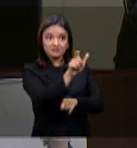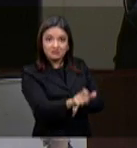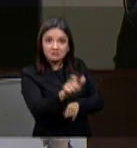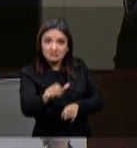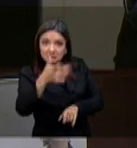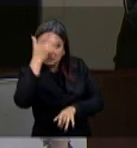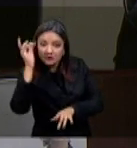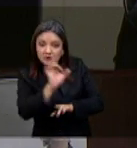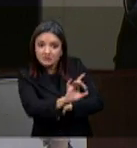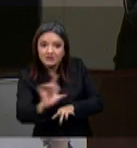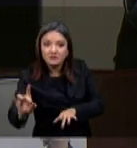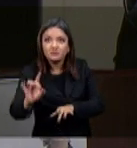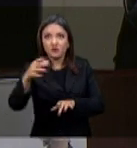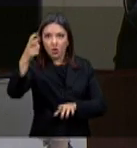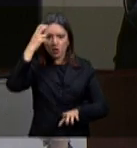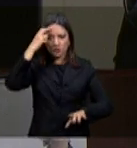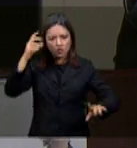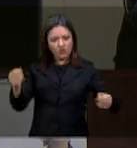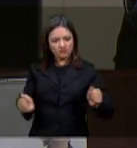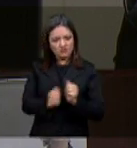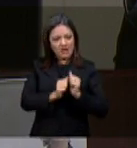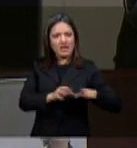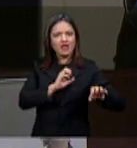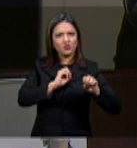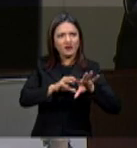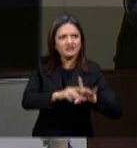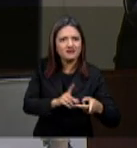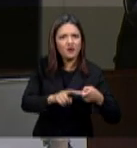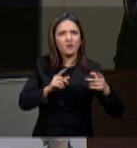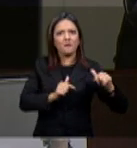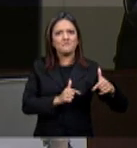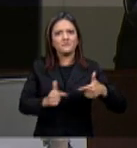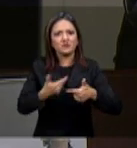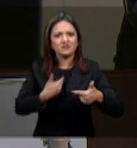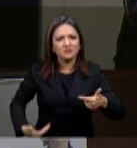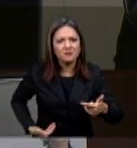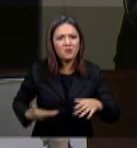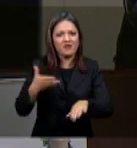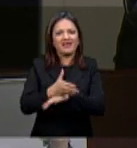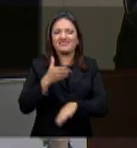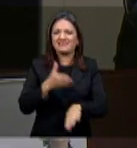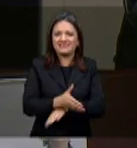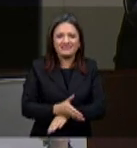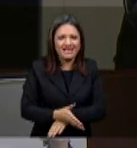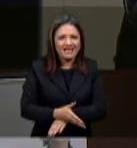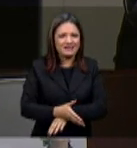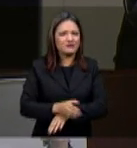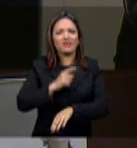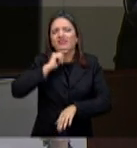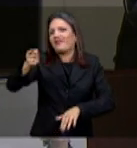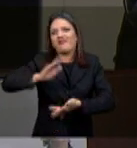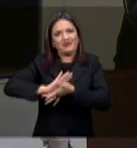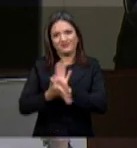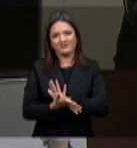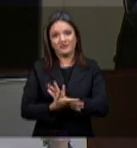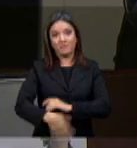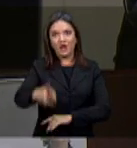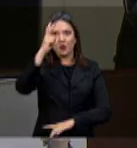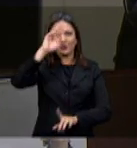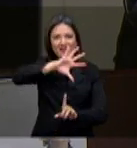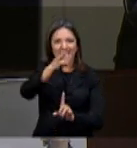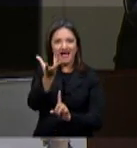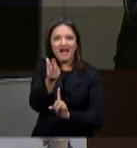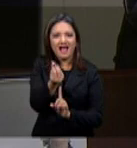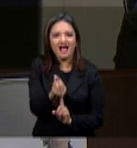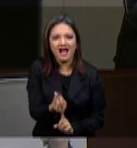cultura, combinada com a educação, políticas públicas e acesso, seria indestrutível. A cultura em forma de arte, a estética